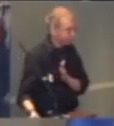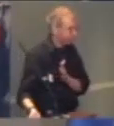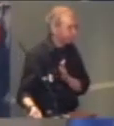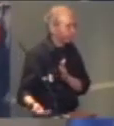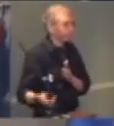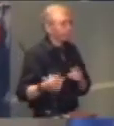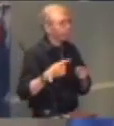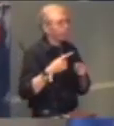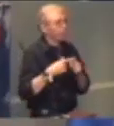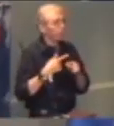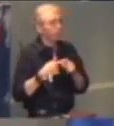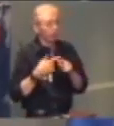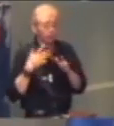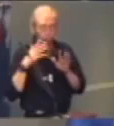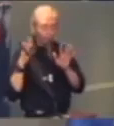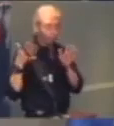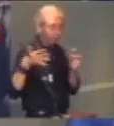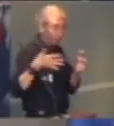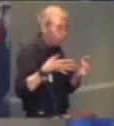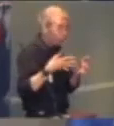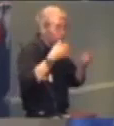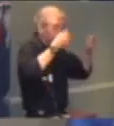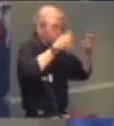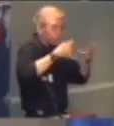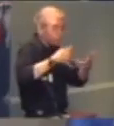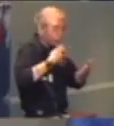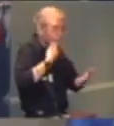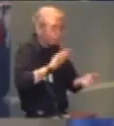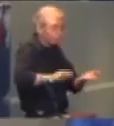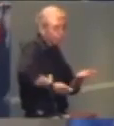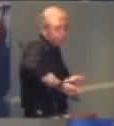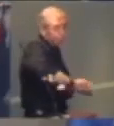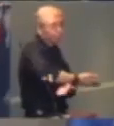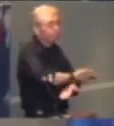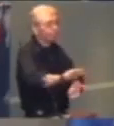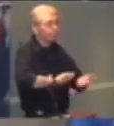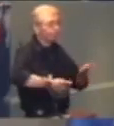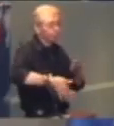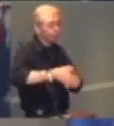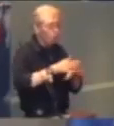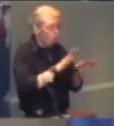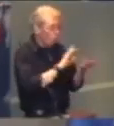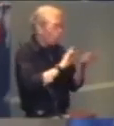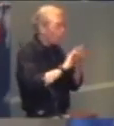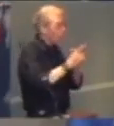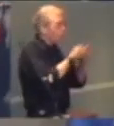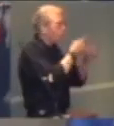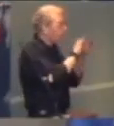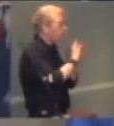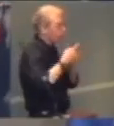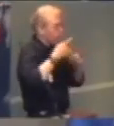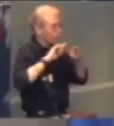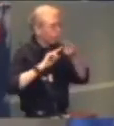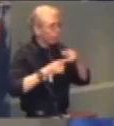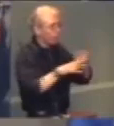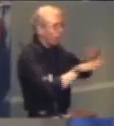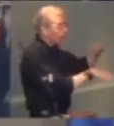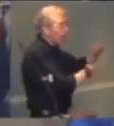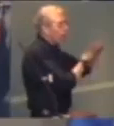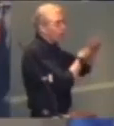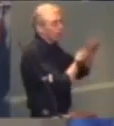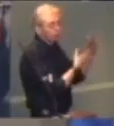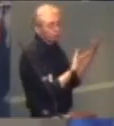sua participação para montar criar a regulamentação dessa